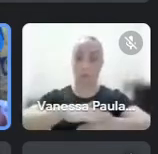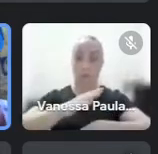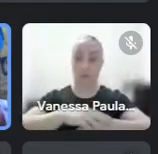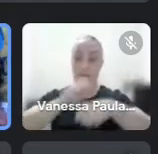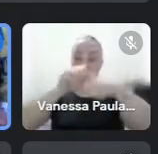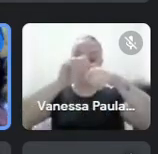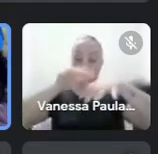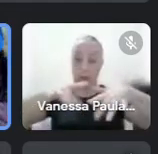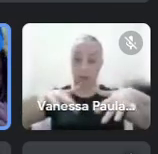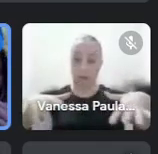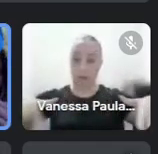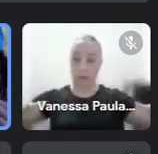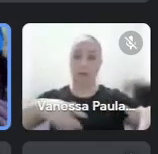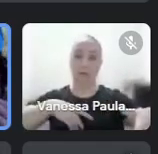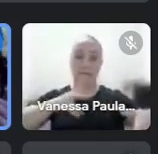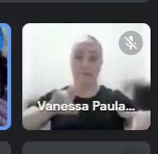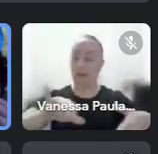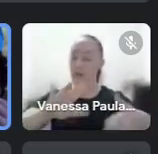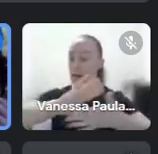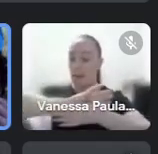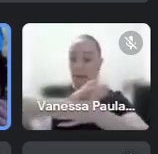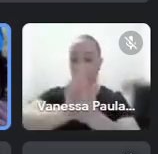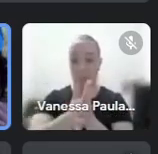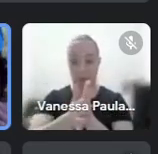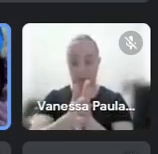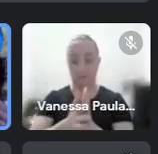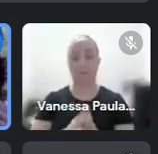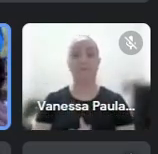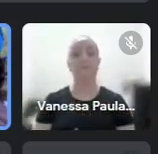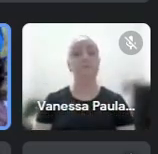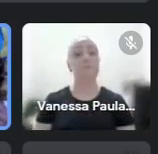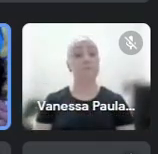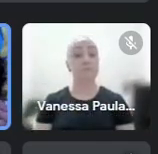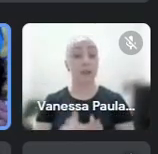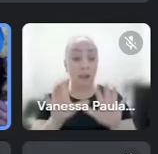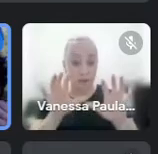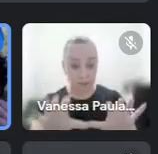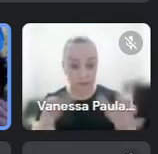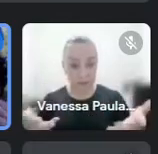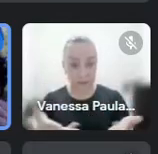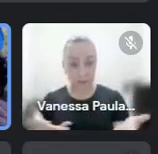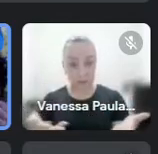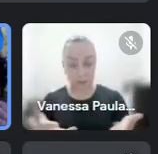vez com esse rio aí. É assim que está, né?